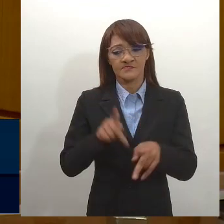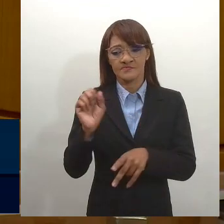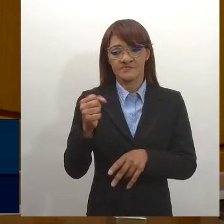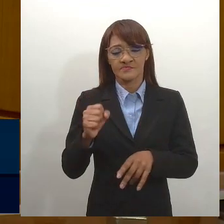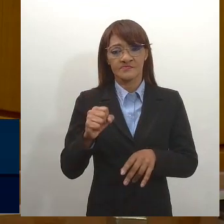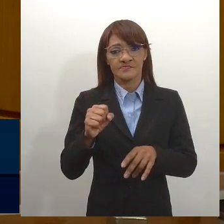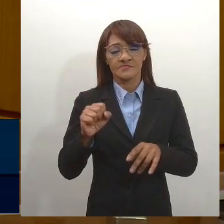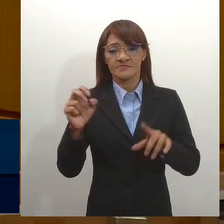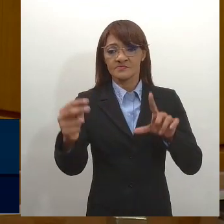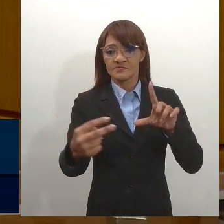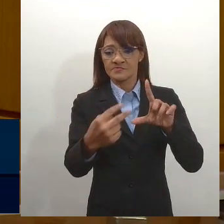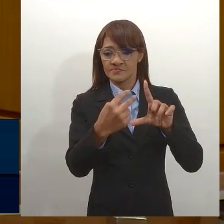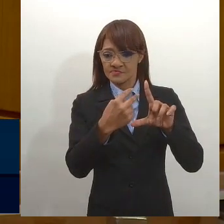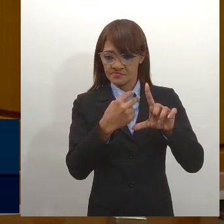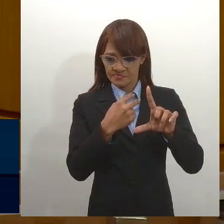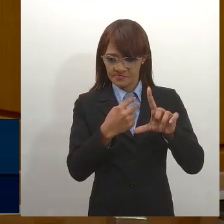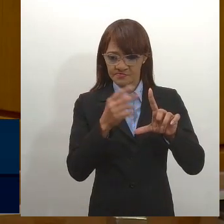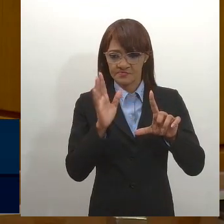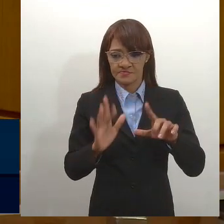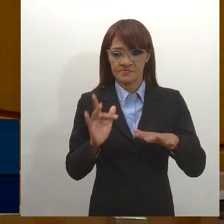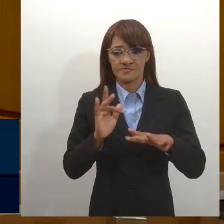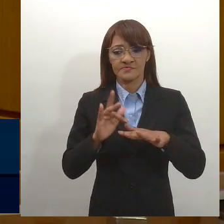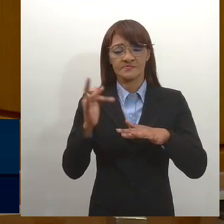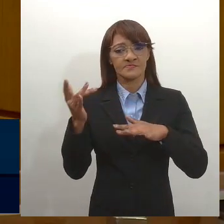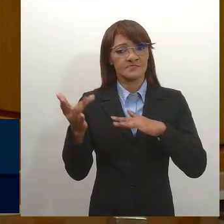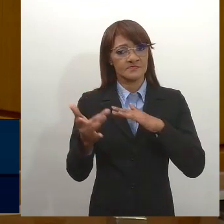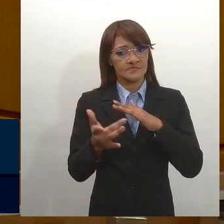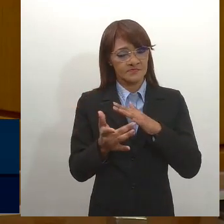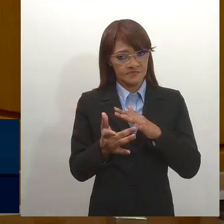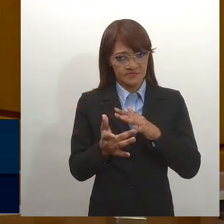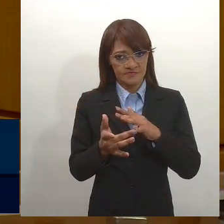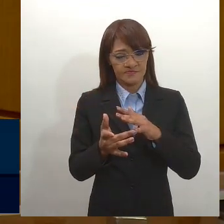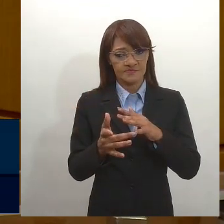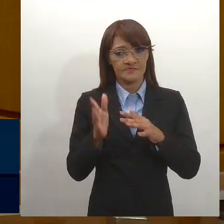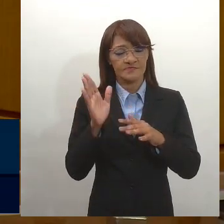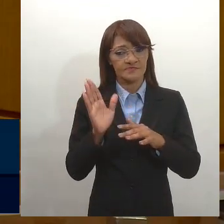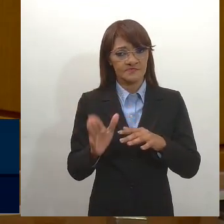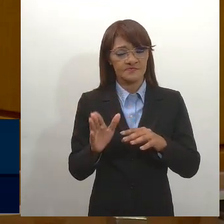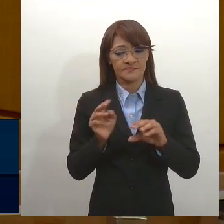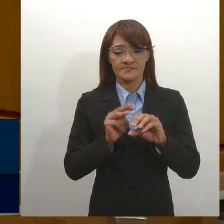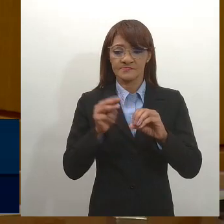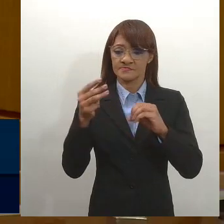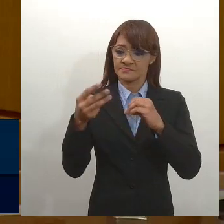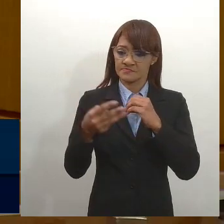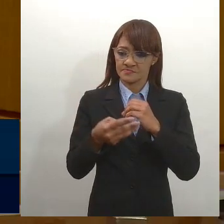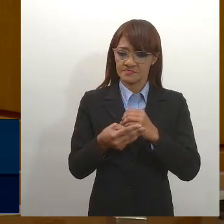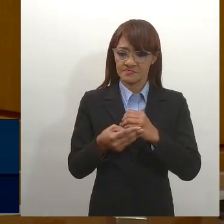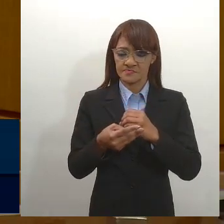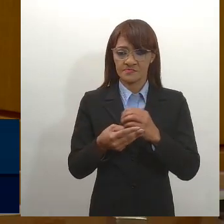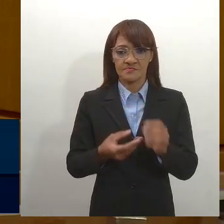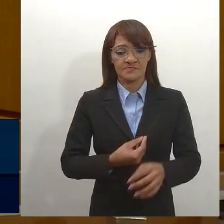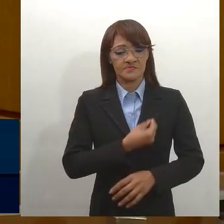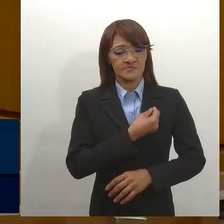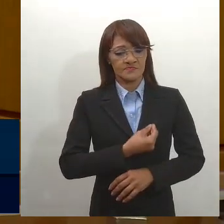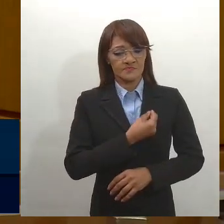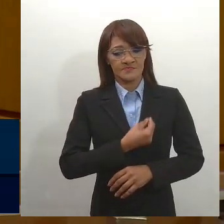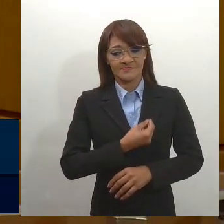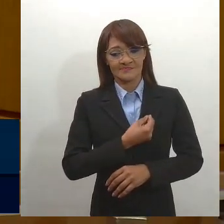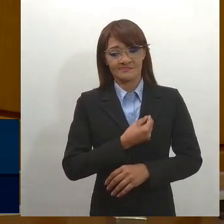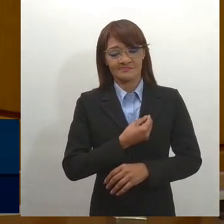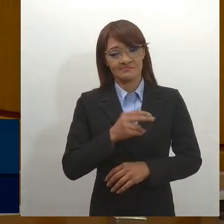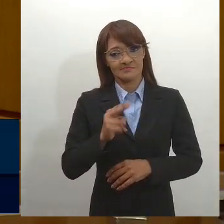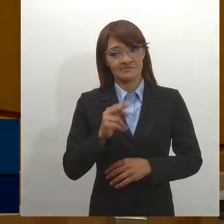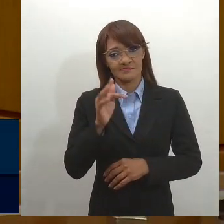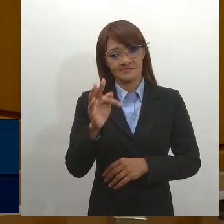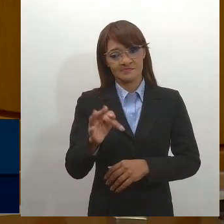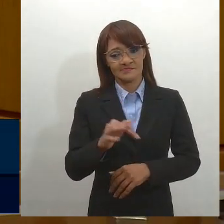redes sociais, pela TV Alese, em tempo real ou no futuro. Vou fazer a minha descrição